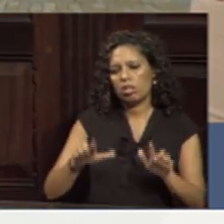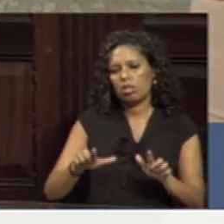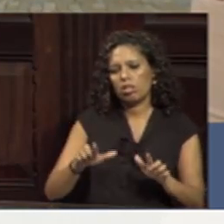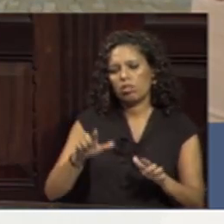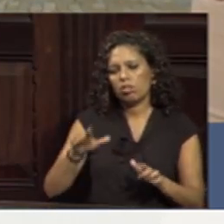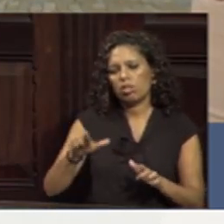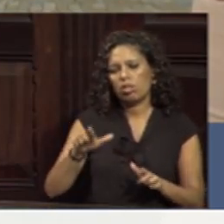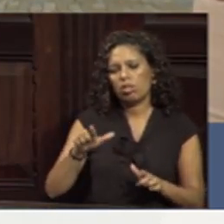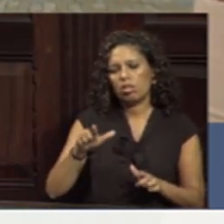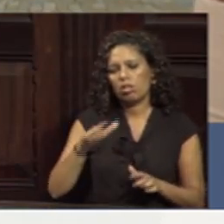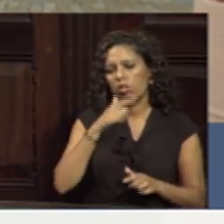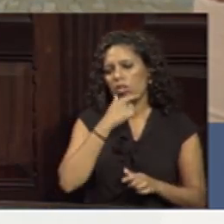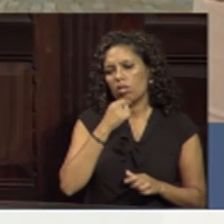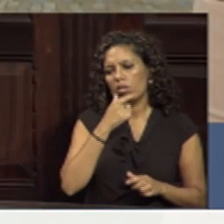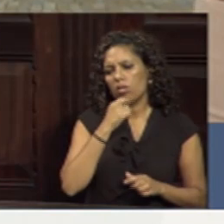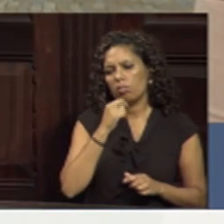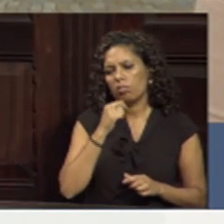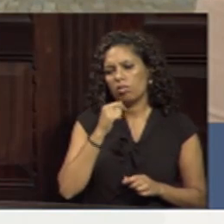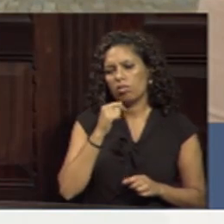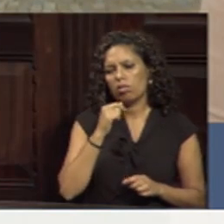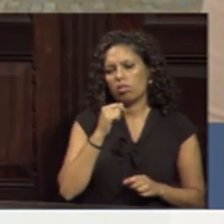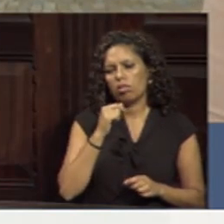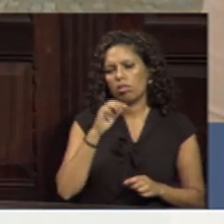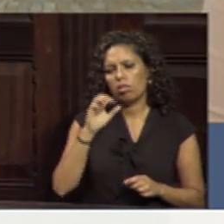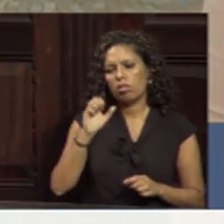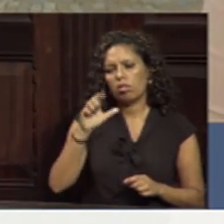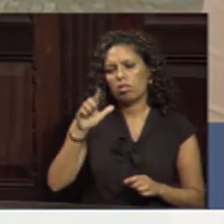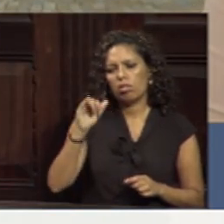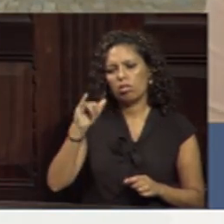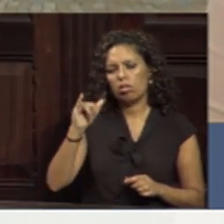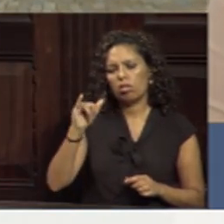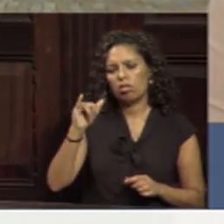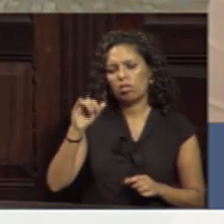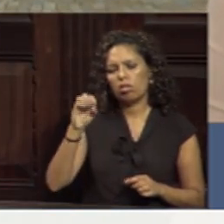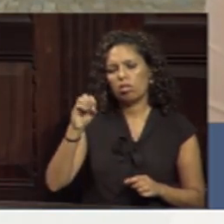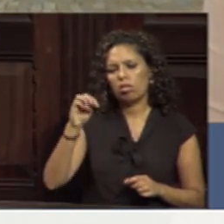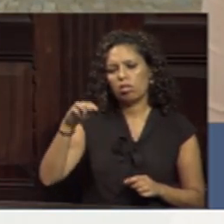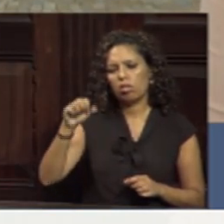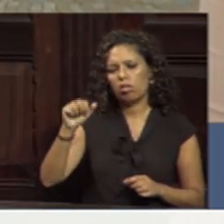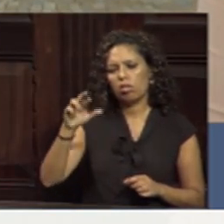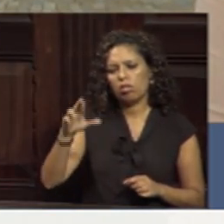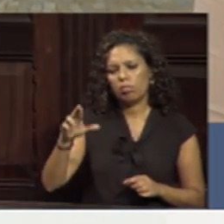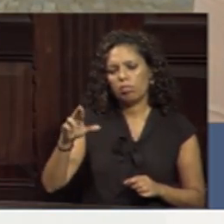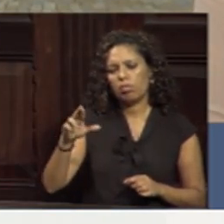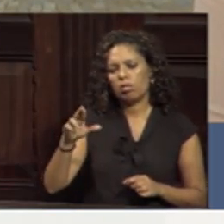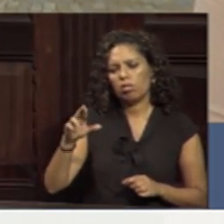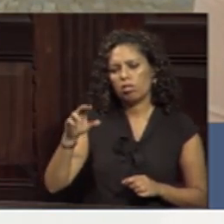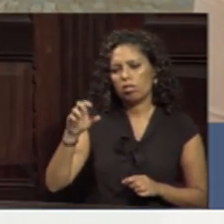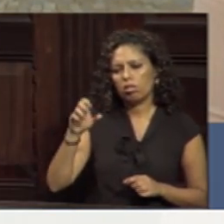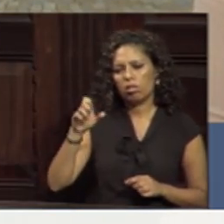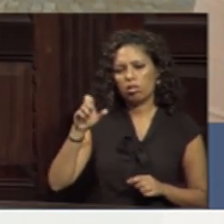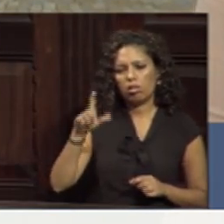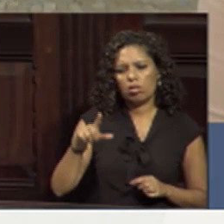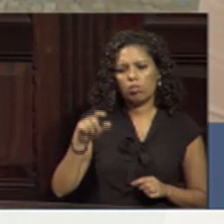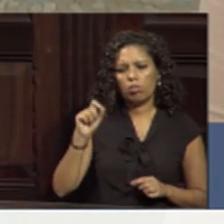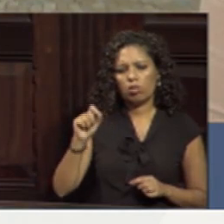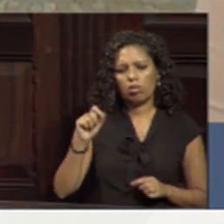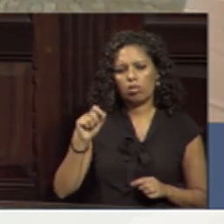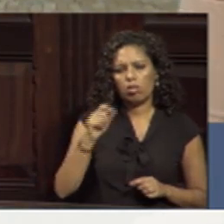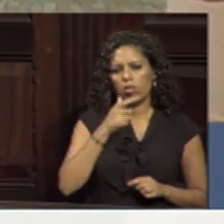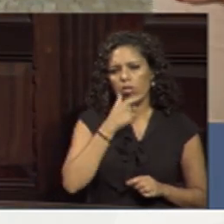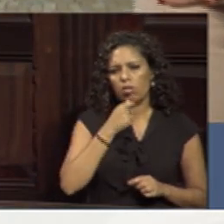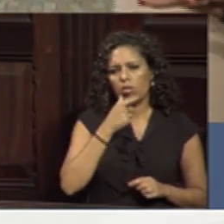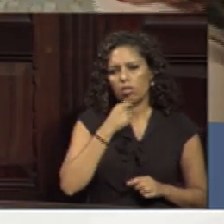que eu conheço, não era o Eliomar que todos nós conhecemos. Eliomar hoje chegou aqui, vermelho, vermelho,